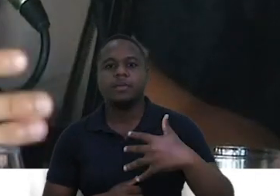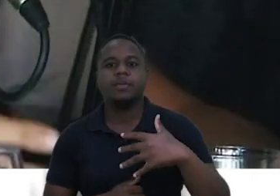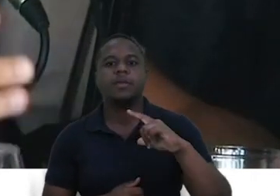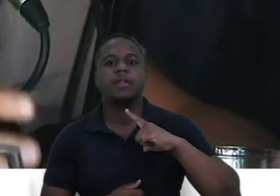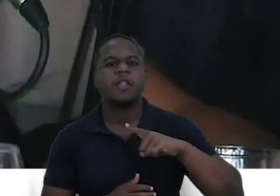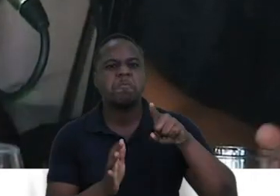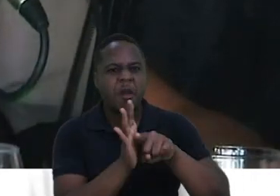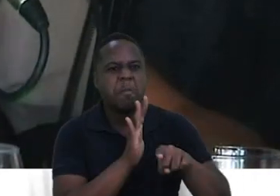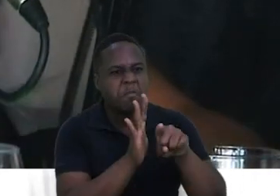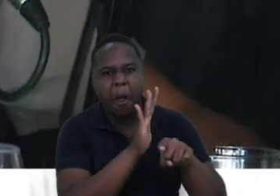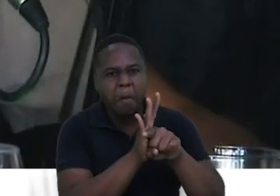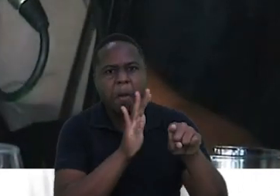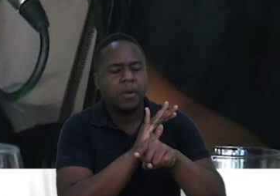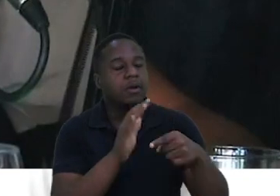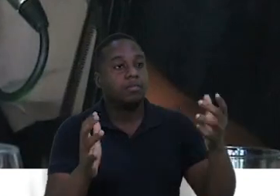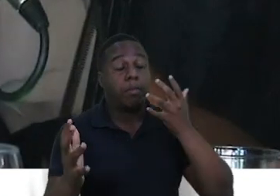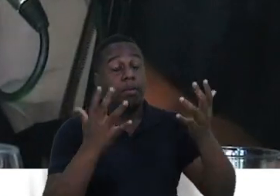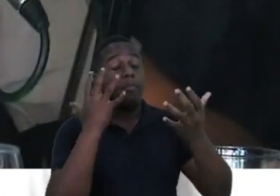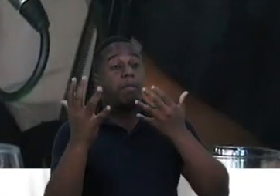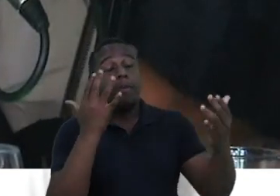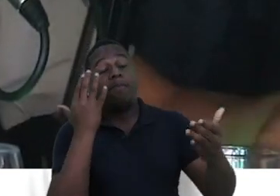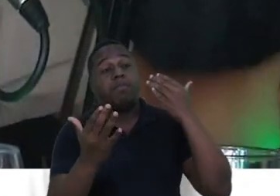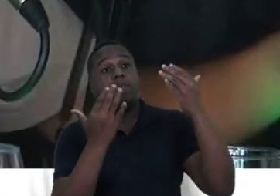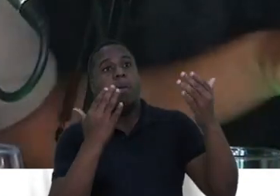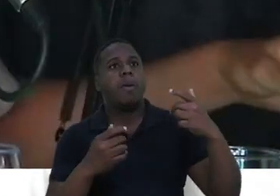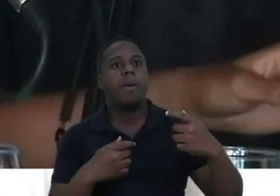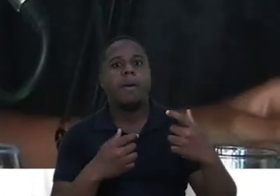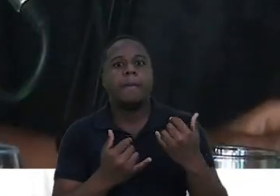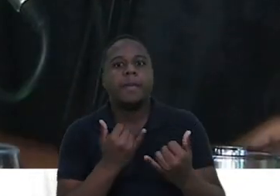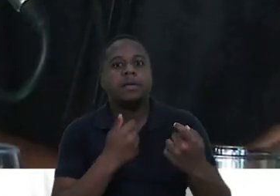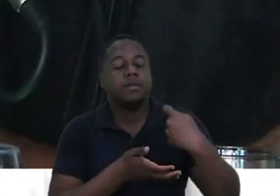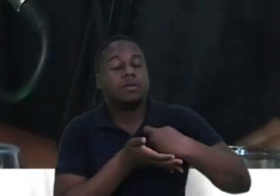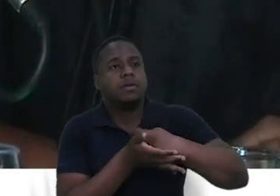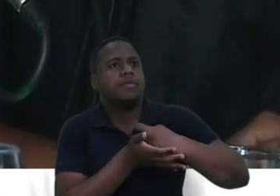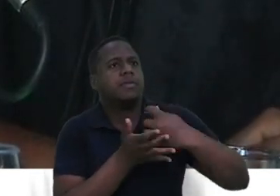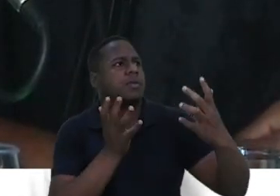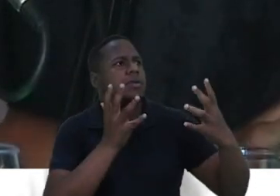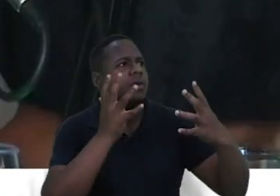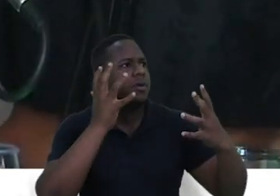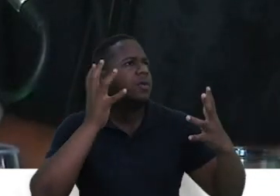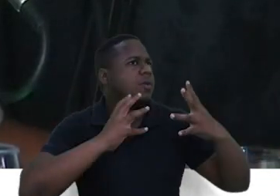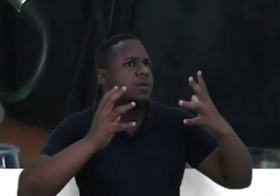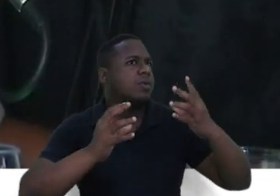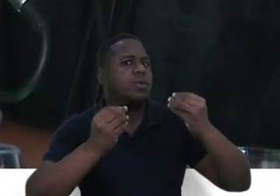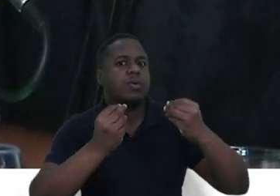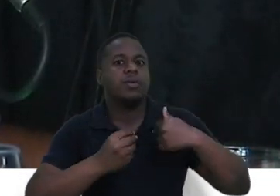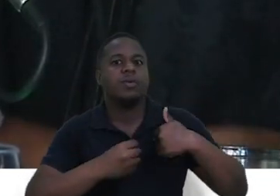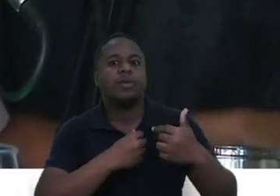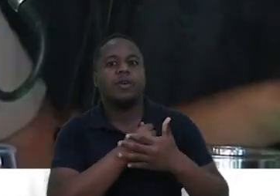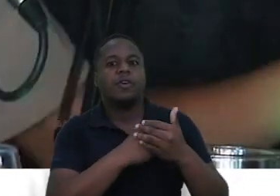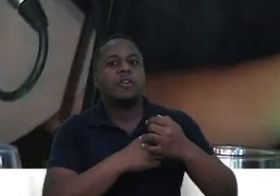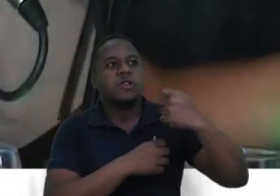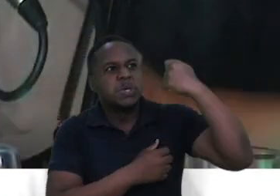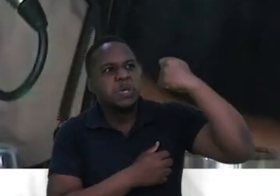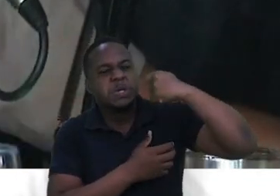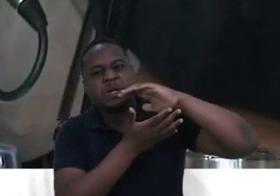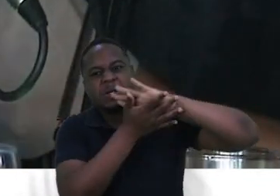fizesse várias perguntas ao mesmo tempo e como se eu estivesse devendo algo ao mesmo tempo sem saber, meu Deus, não tá sendo acolhido, tá sendo,